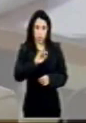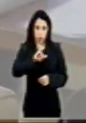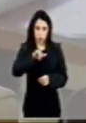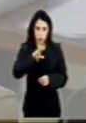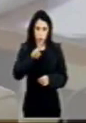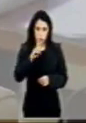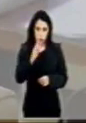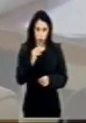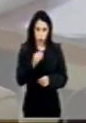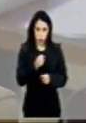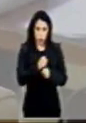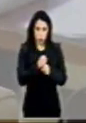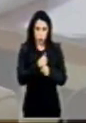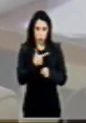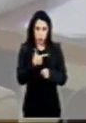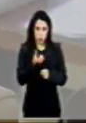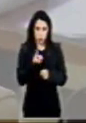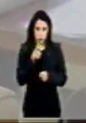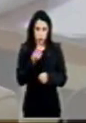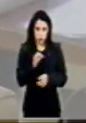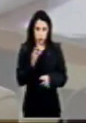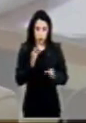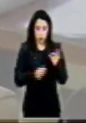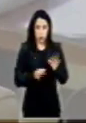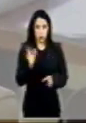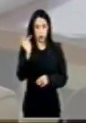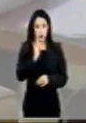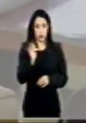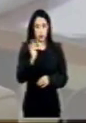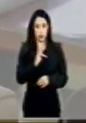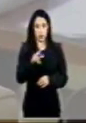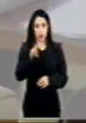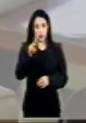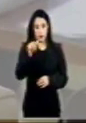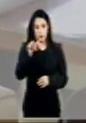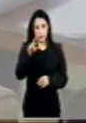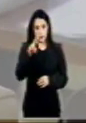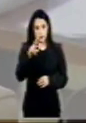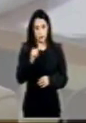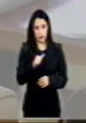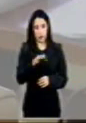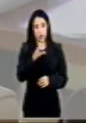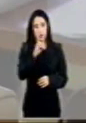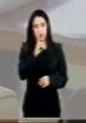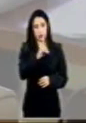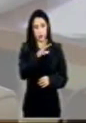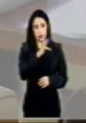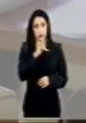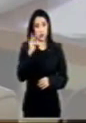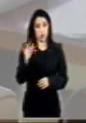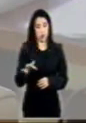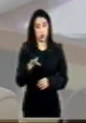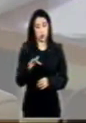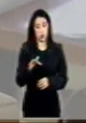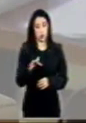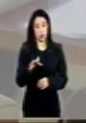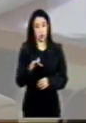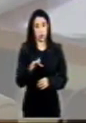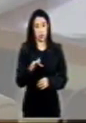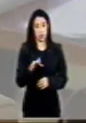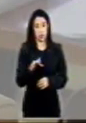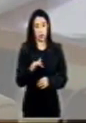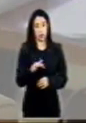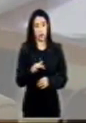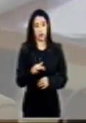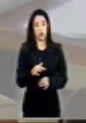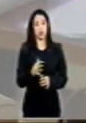2016, o juiz federal substituto da 10ª Vara da Seção Judiciária do Distrito Federal indeferiu